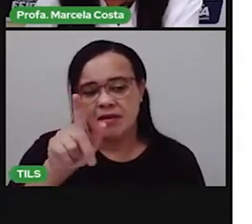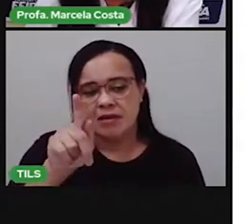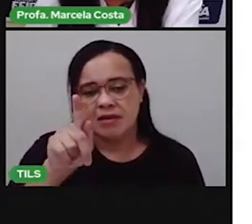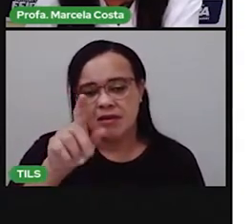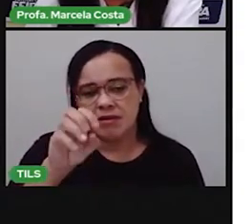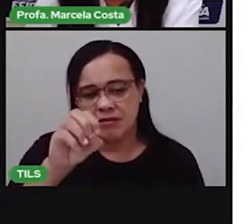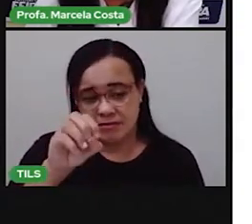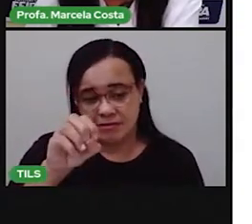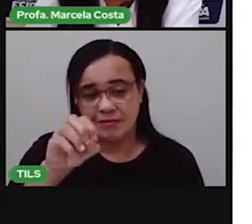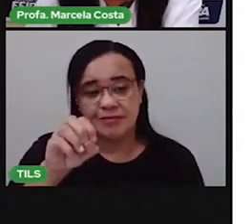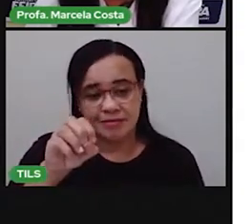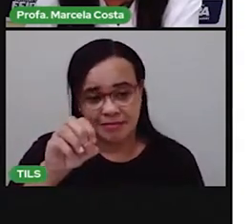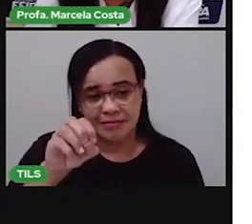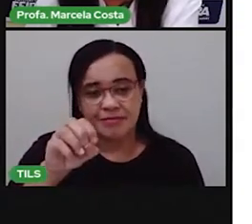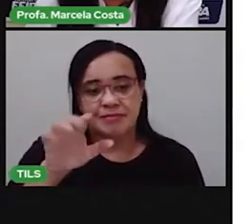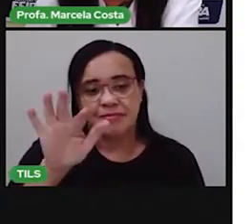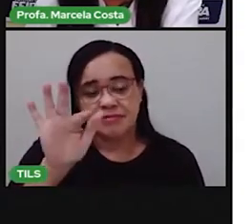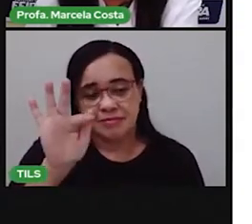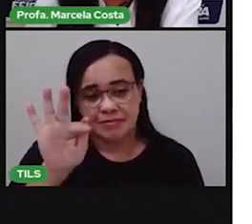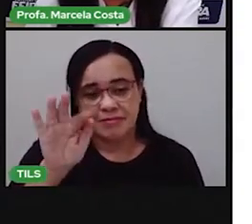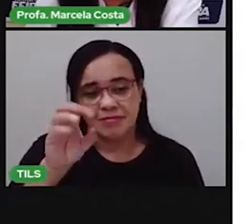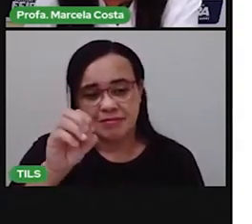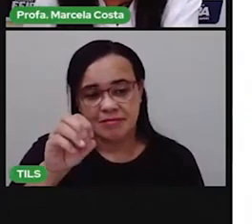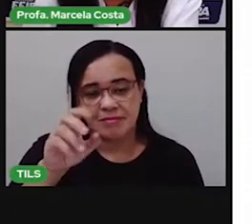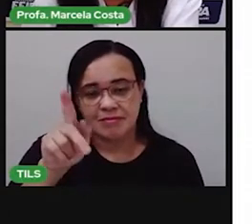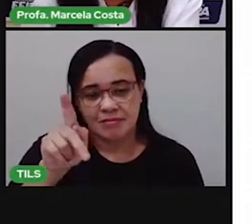fogo, é isso? Fogo.